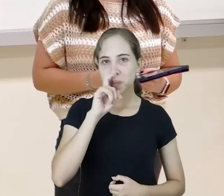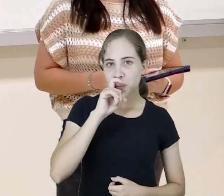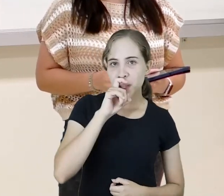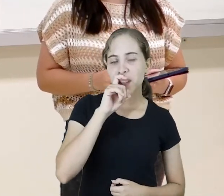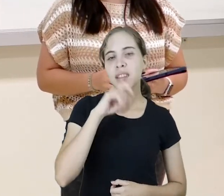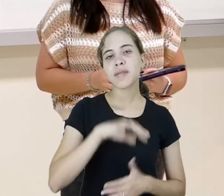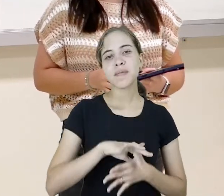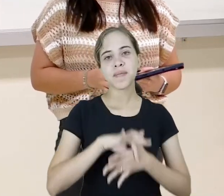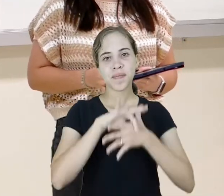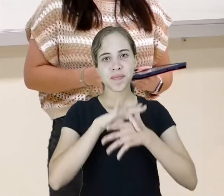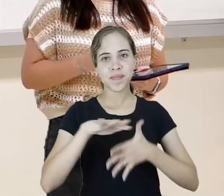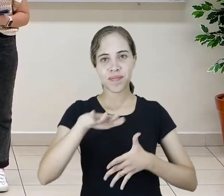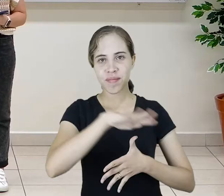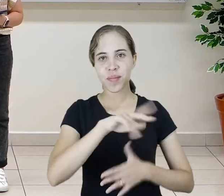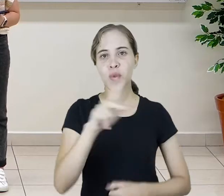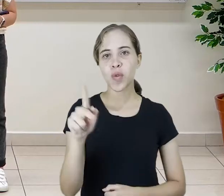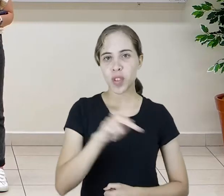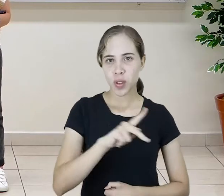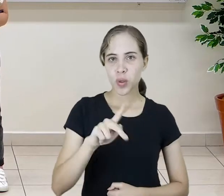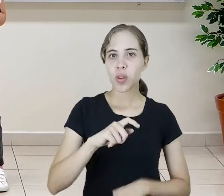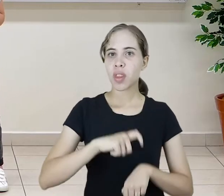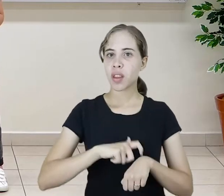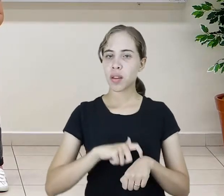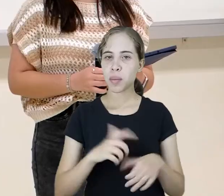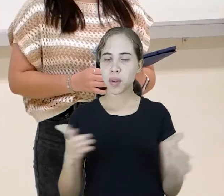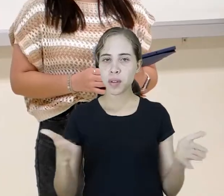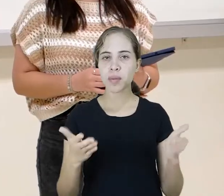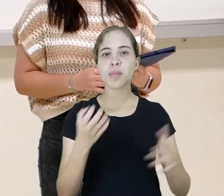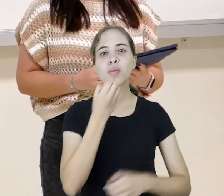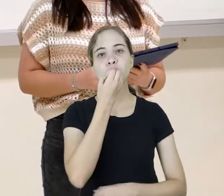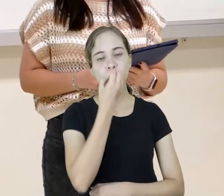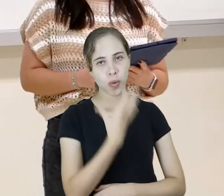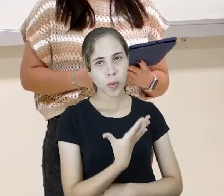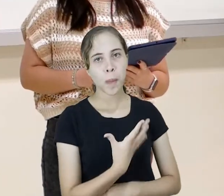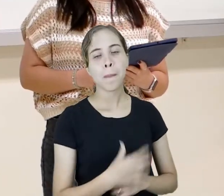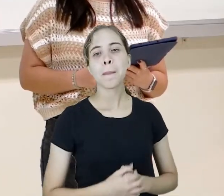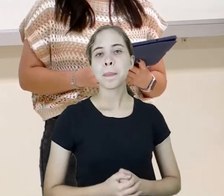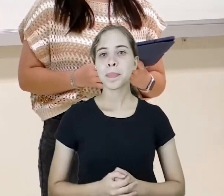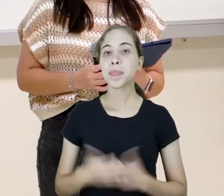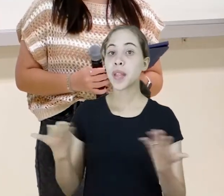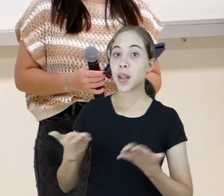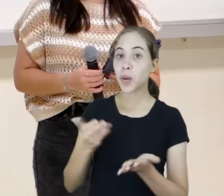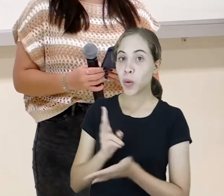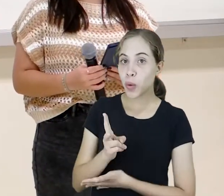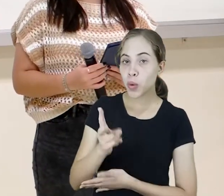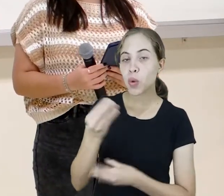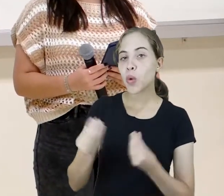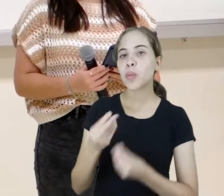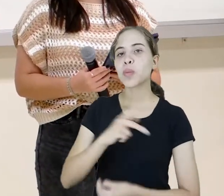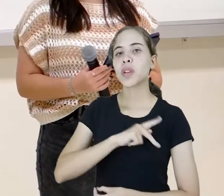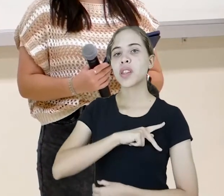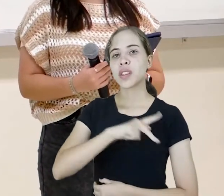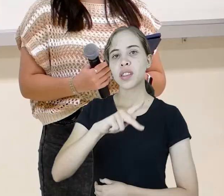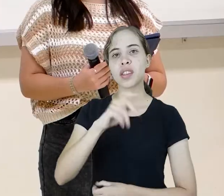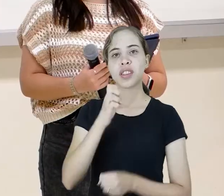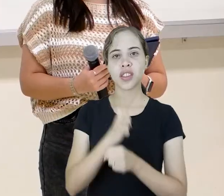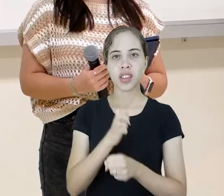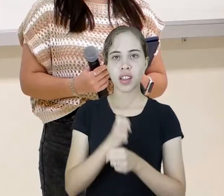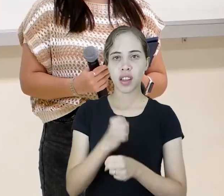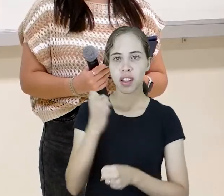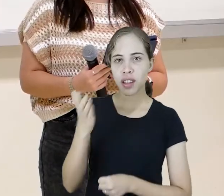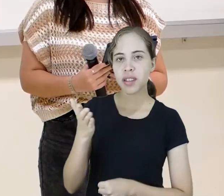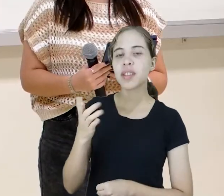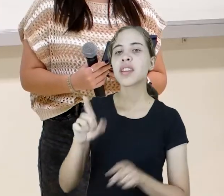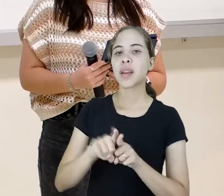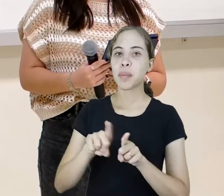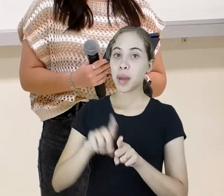e dos professores nessa época, né? Sim, isso é muito bom. E para dar sequência, nós teremos o prazer de ouvir um presidente de estaca, a mãe de um